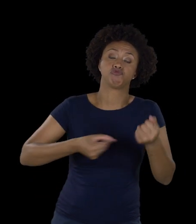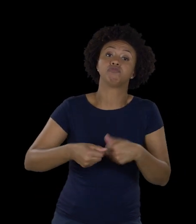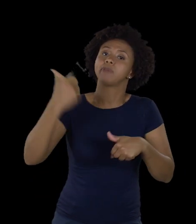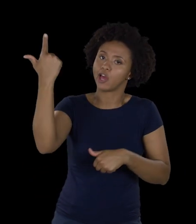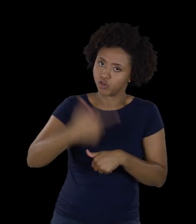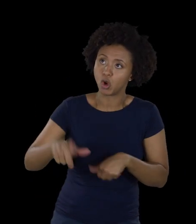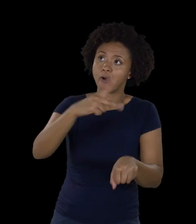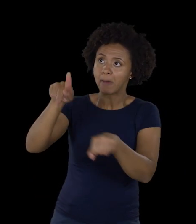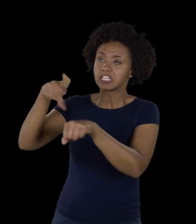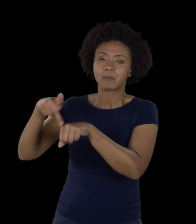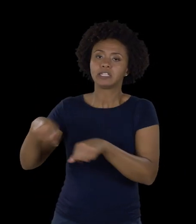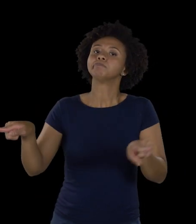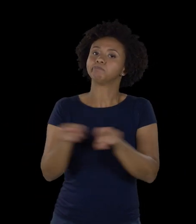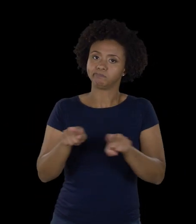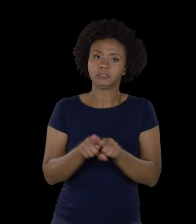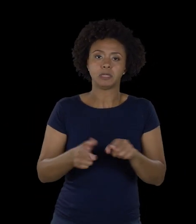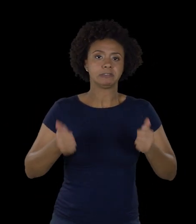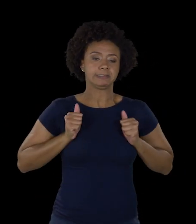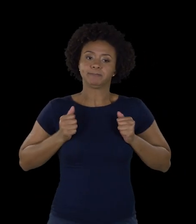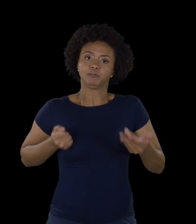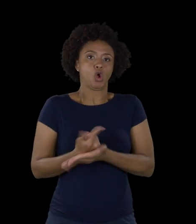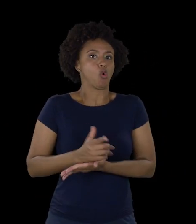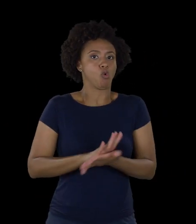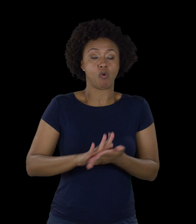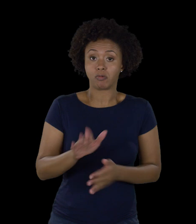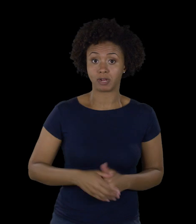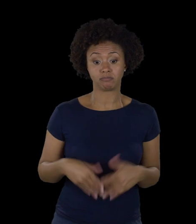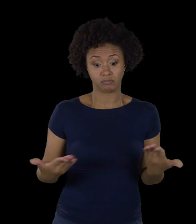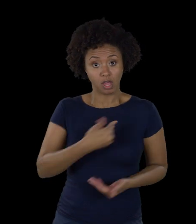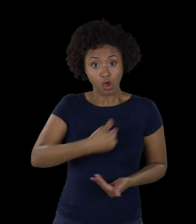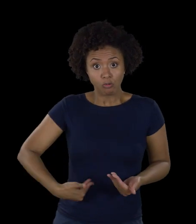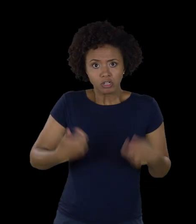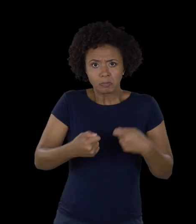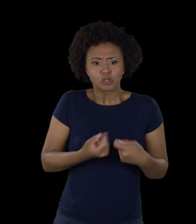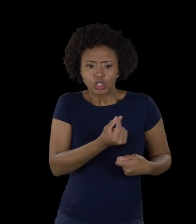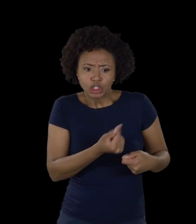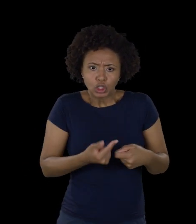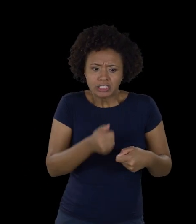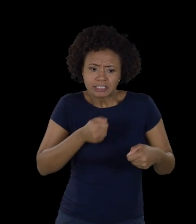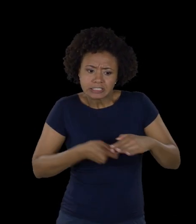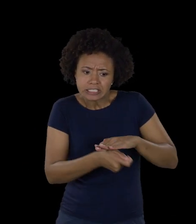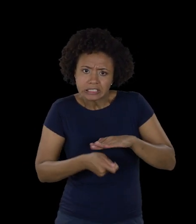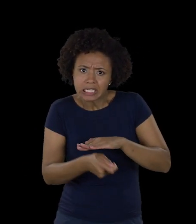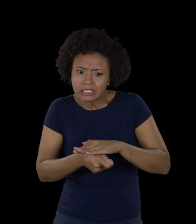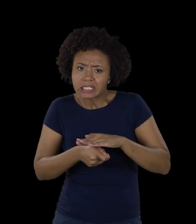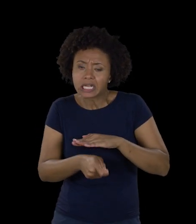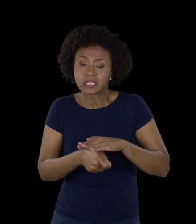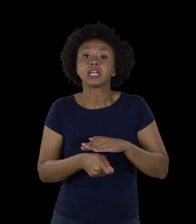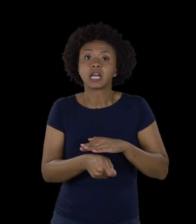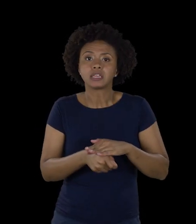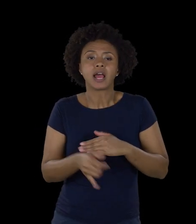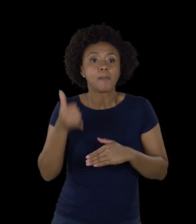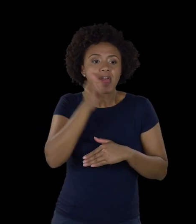retraíram, sobretudo nesses 2 últimos anos. Governos tiveram que investir em suas economias para evitar quebras de setores. O